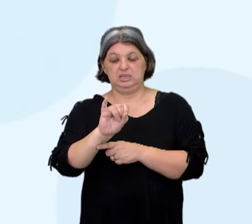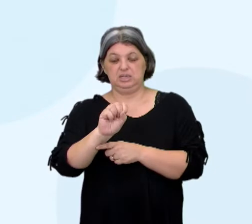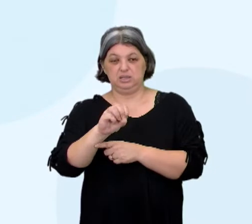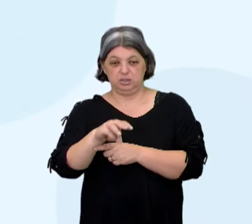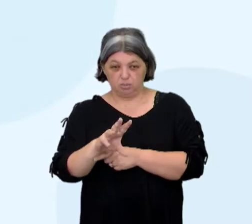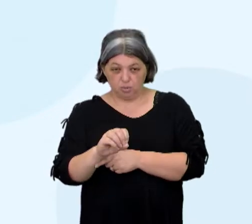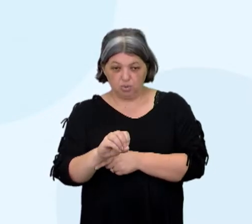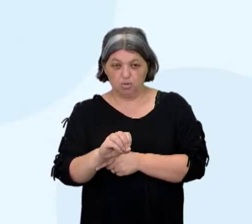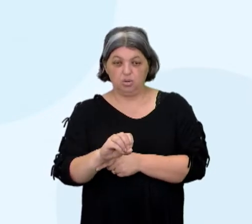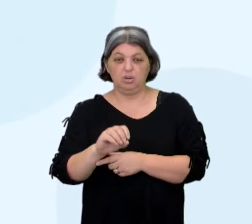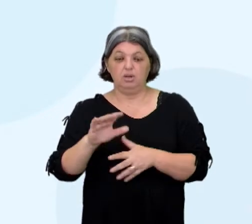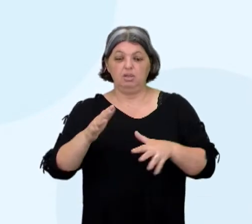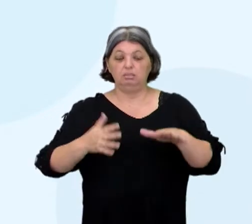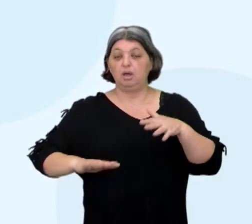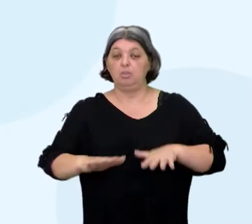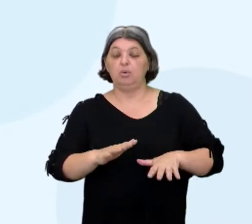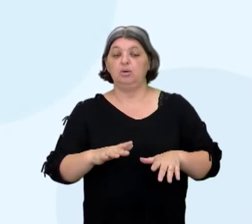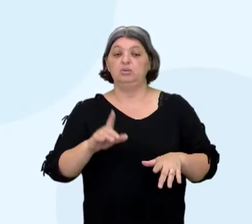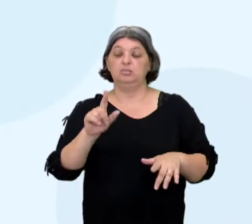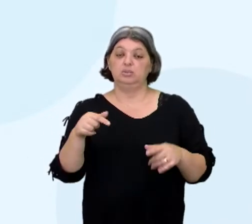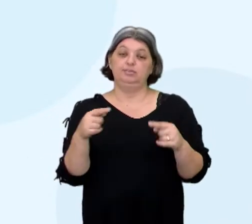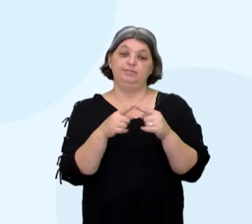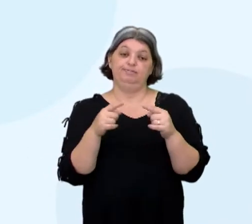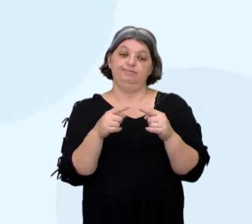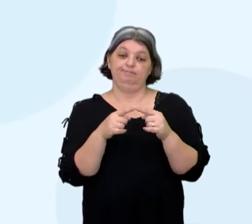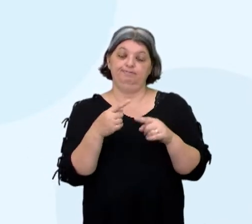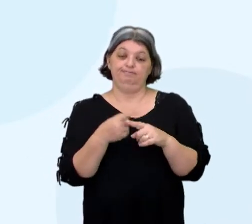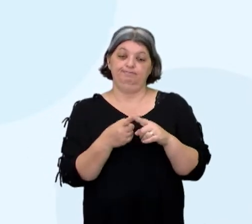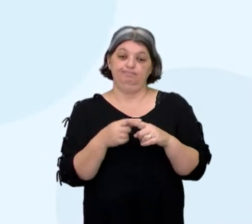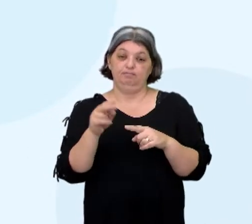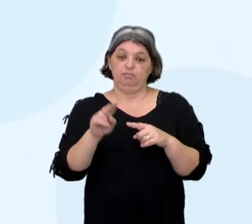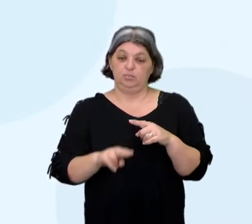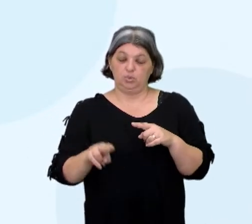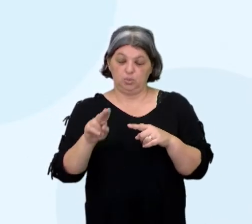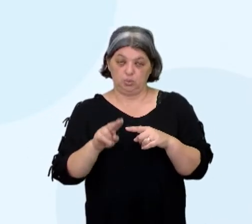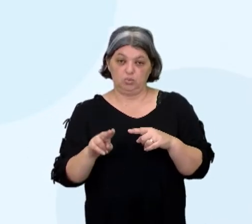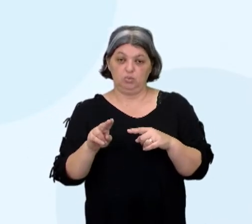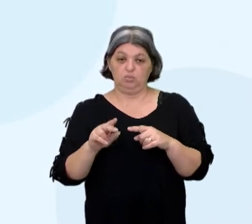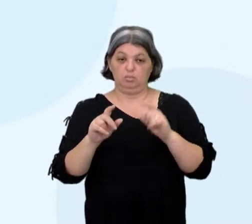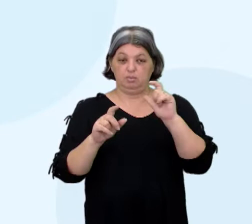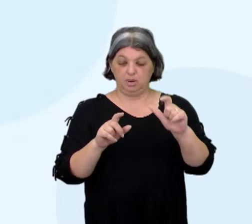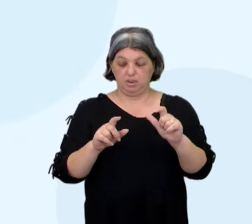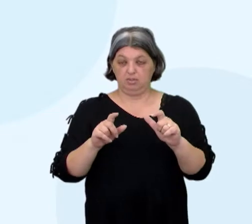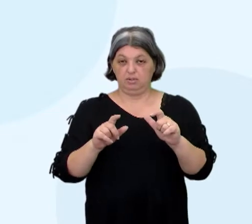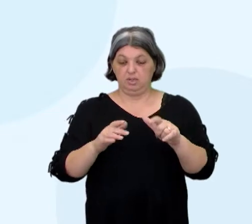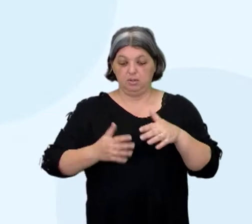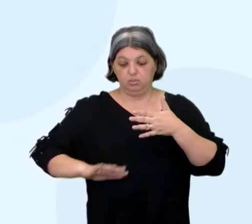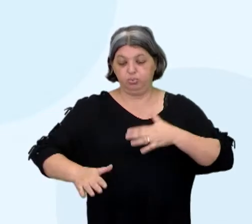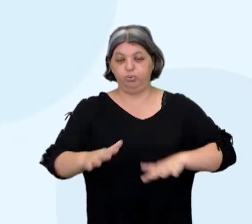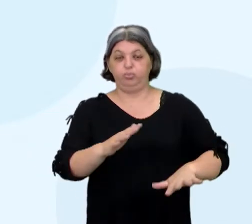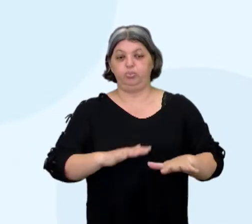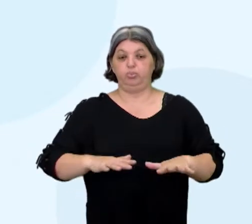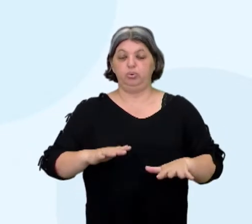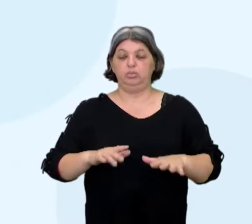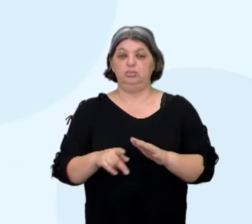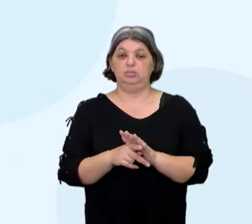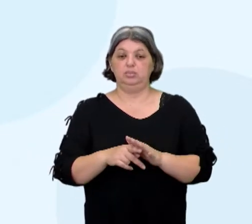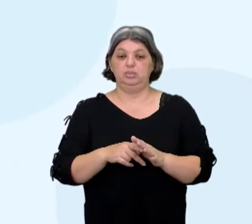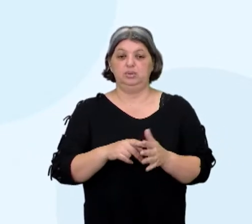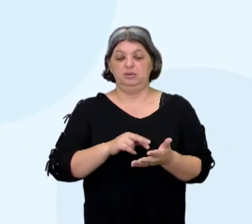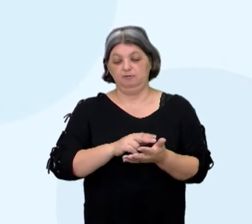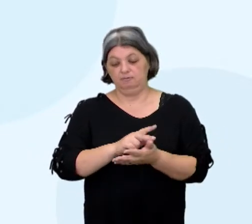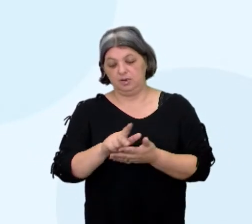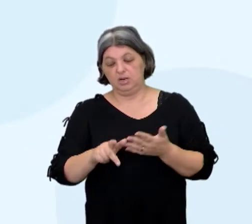são sinônimas, sendo que normalmente reserva-se o uso da palavra terremoto para a classificação de grandes